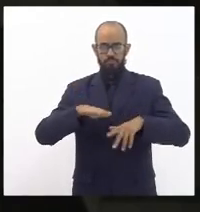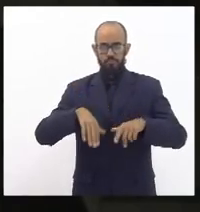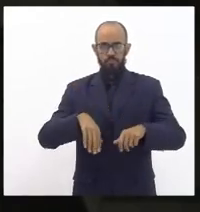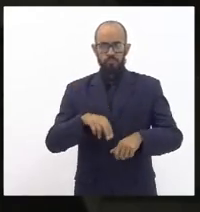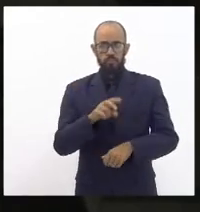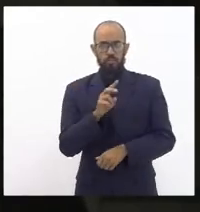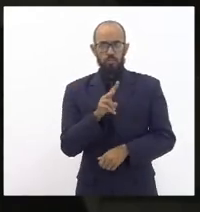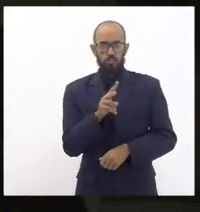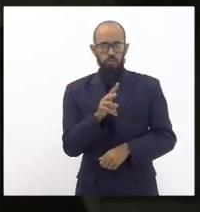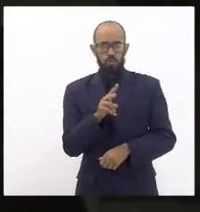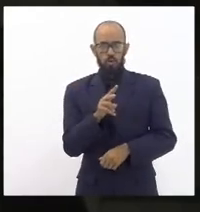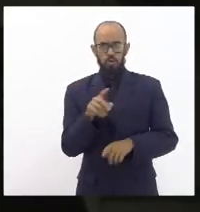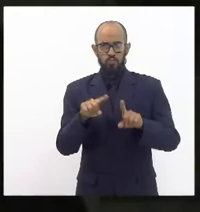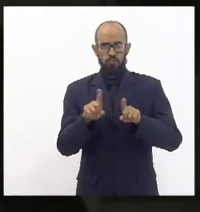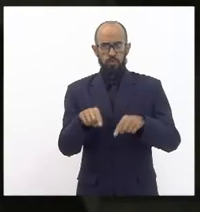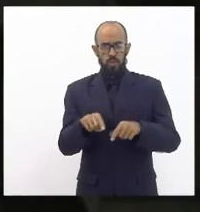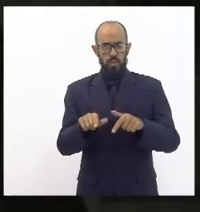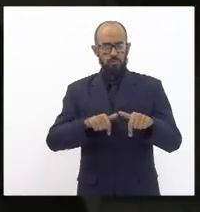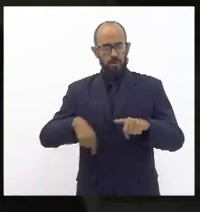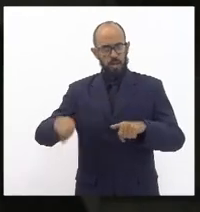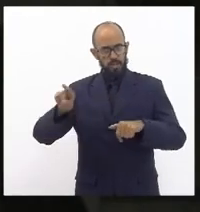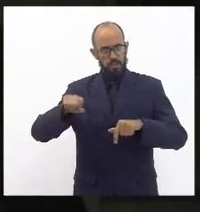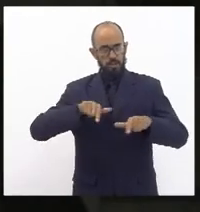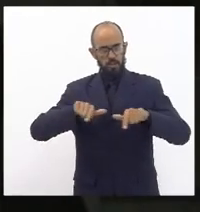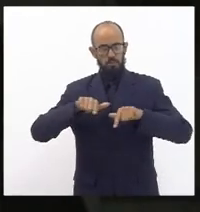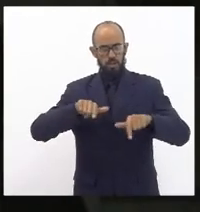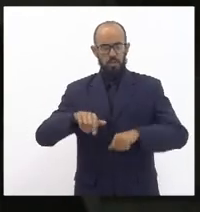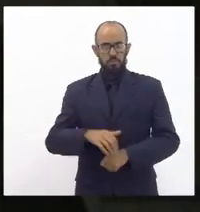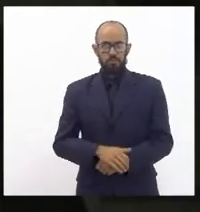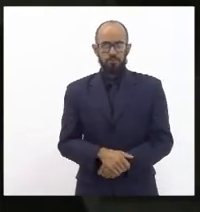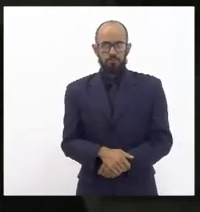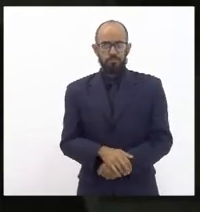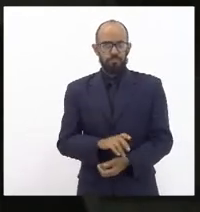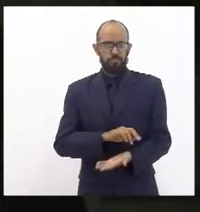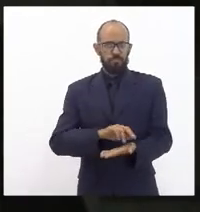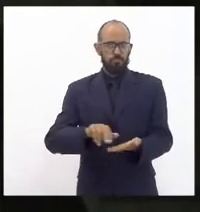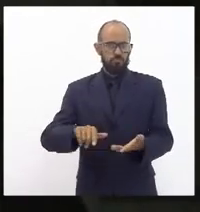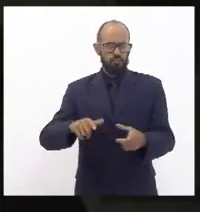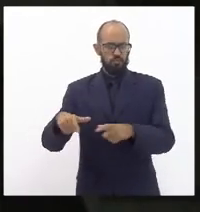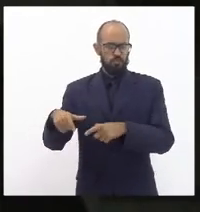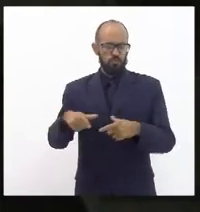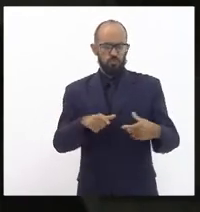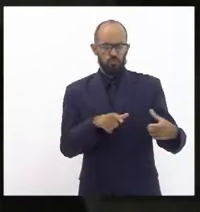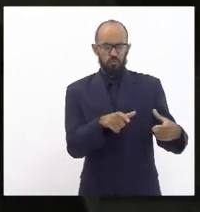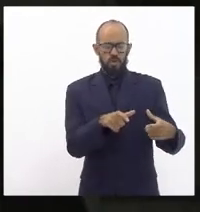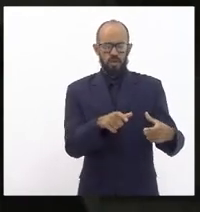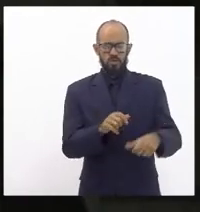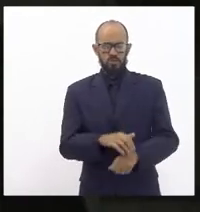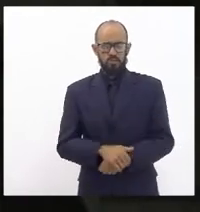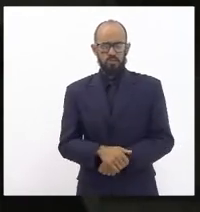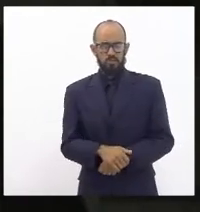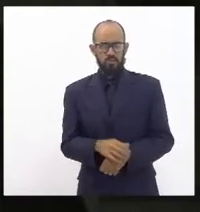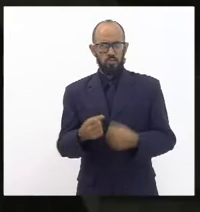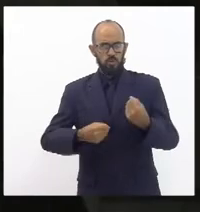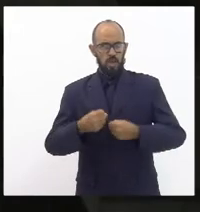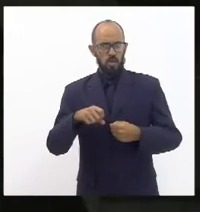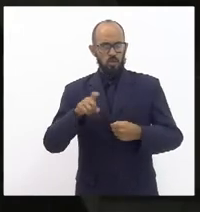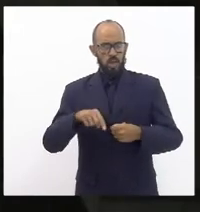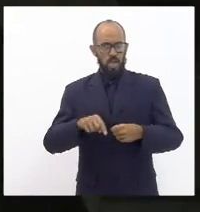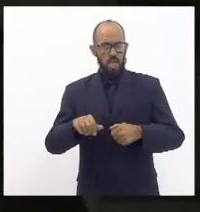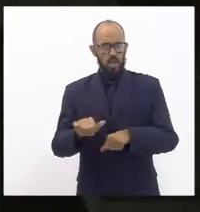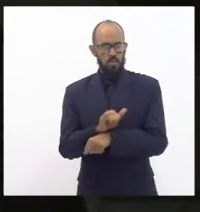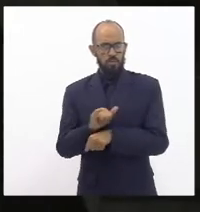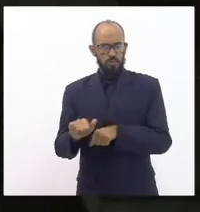dos peões para prestar o serviço nos mais diversos pontos da cidade o carro é instrumento trabalho